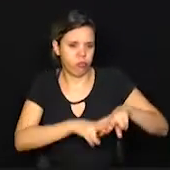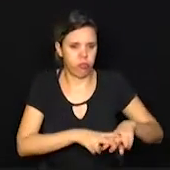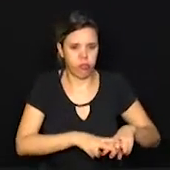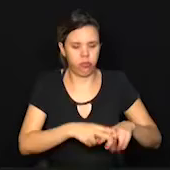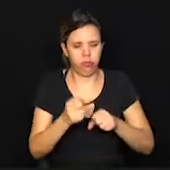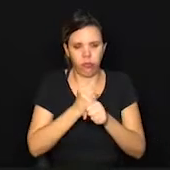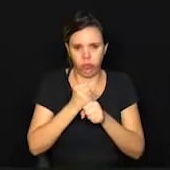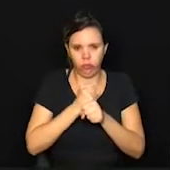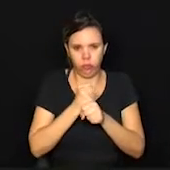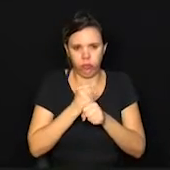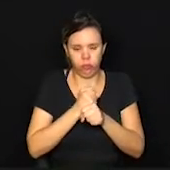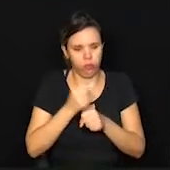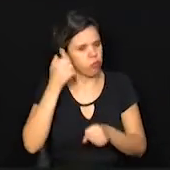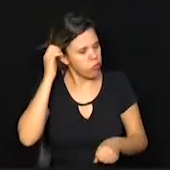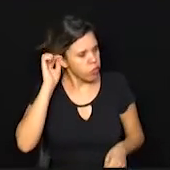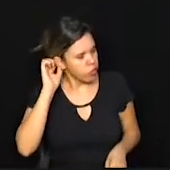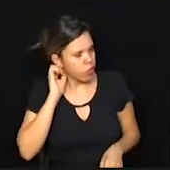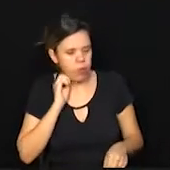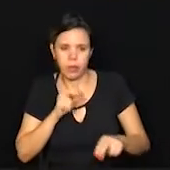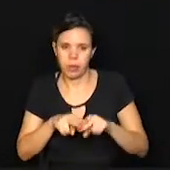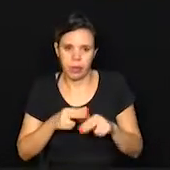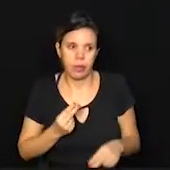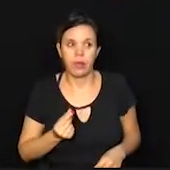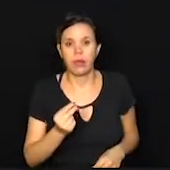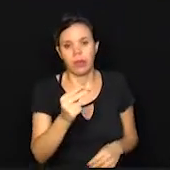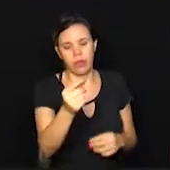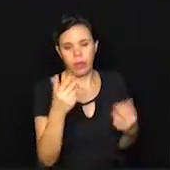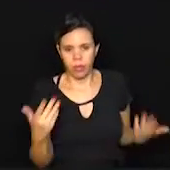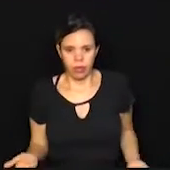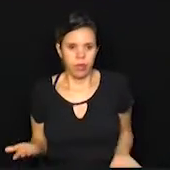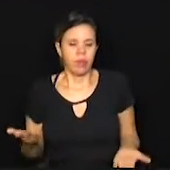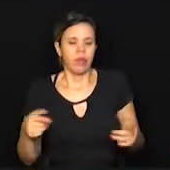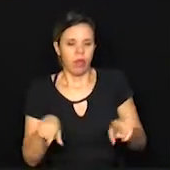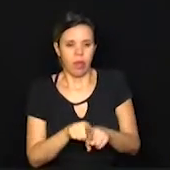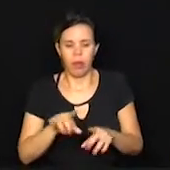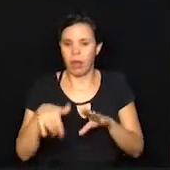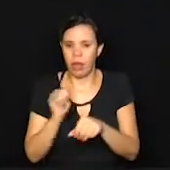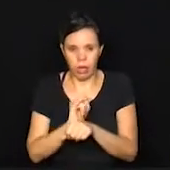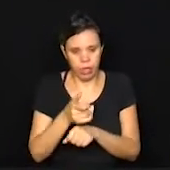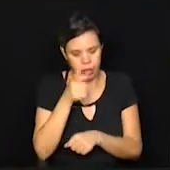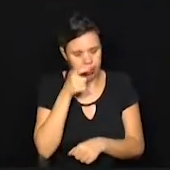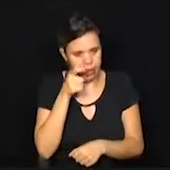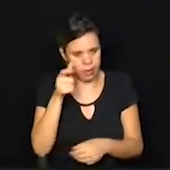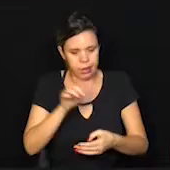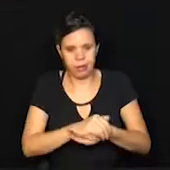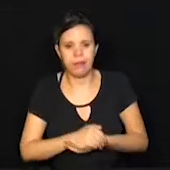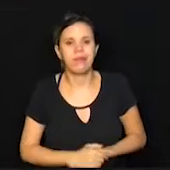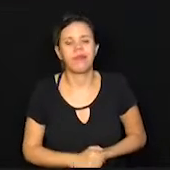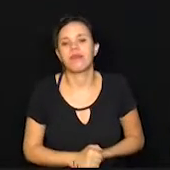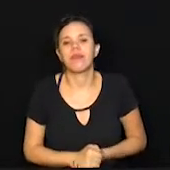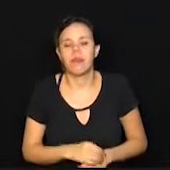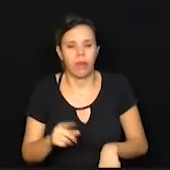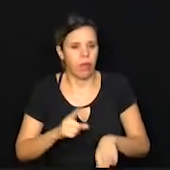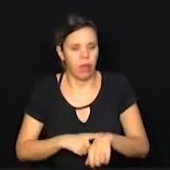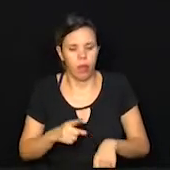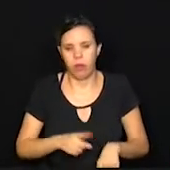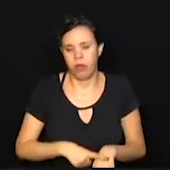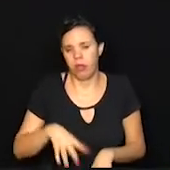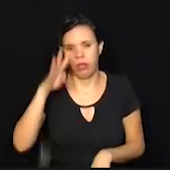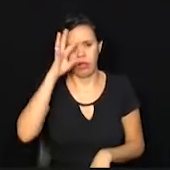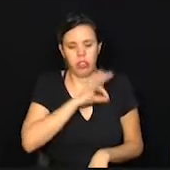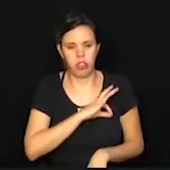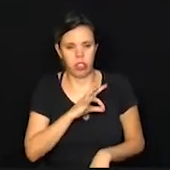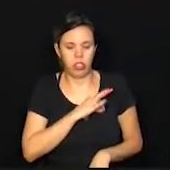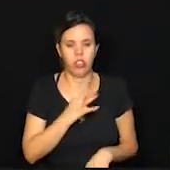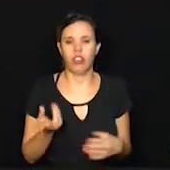a anos e anos anos de prisão e à prisão perpétua também tá no YouTube e vale a pena ver uma meta que os Generais da ditadura